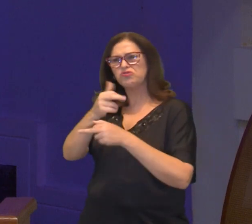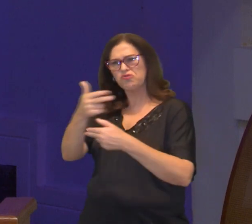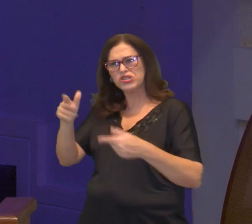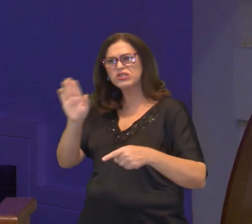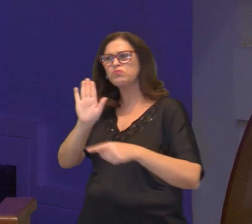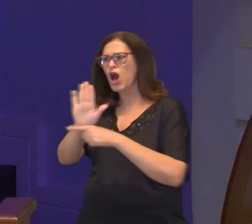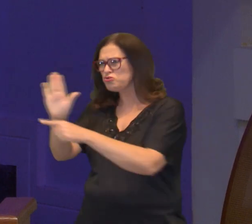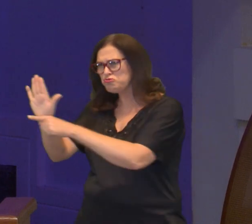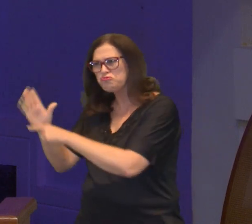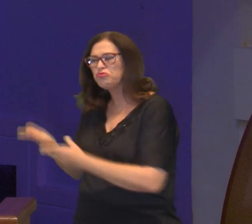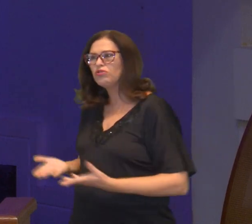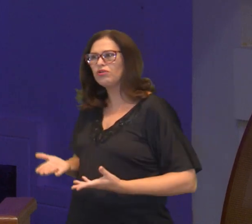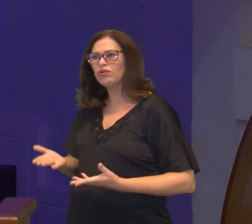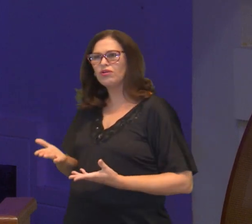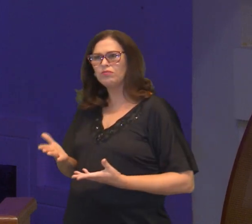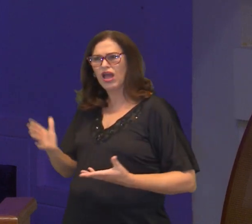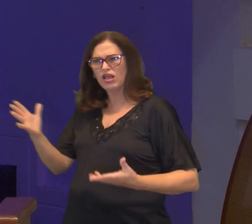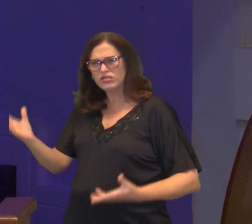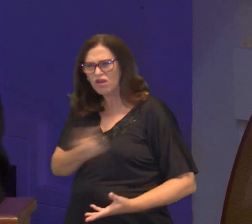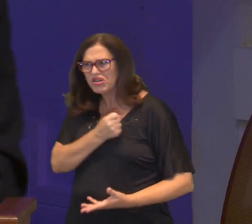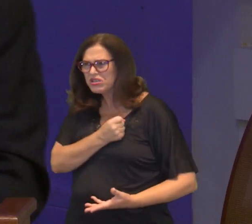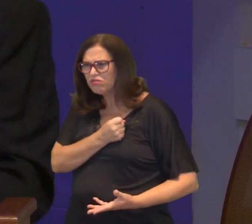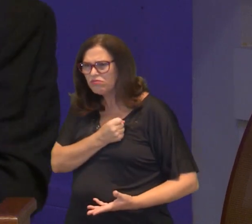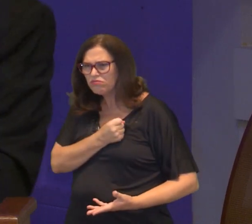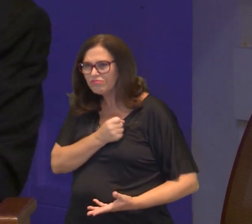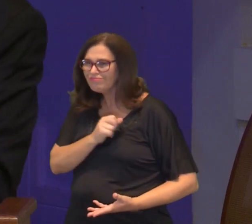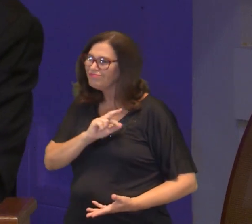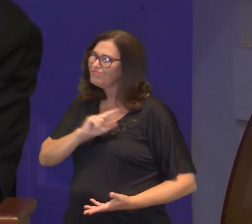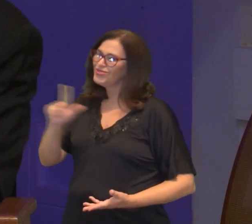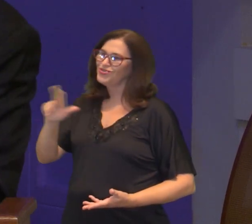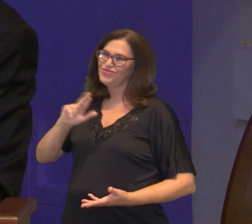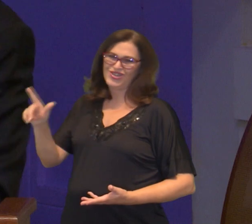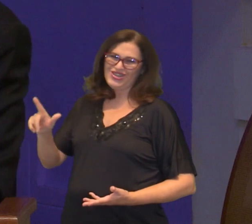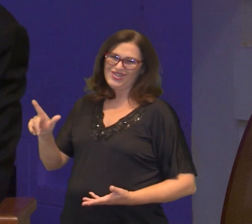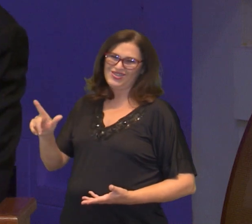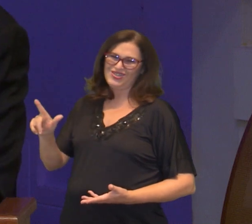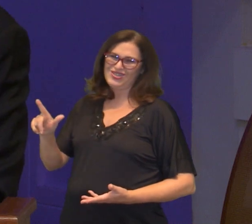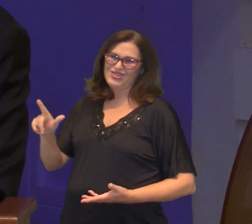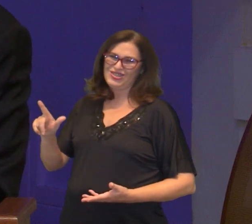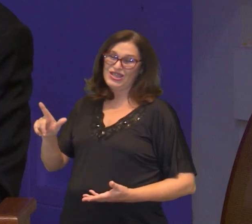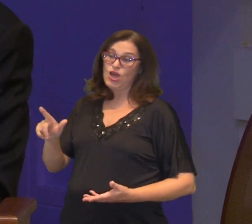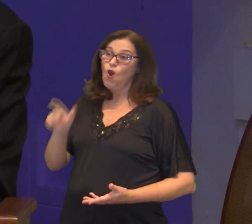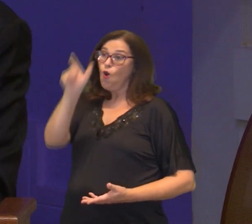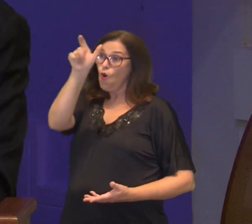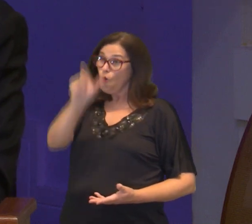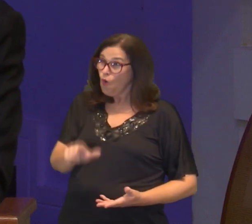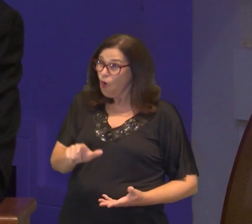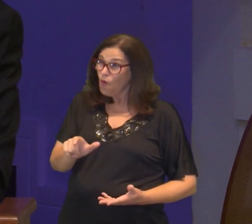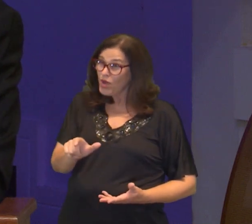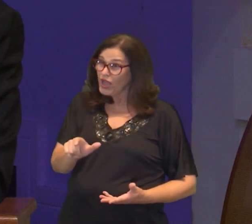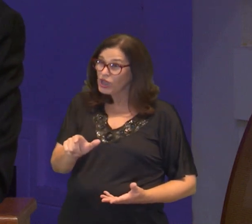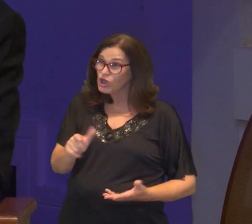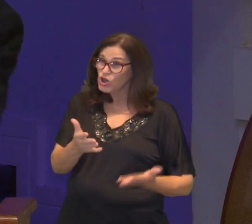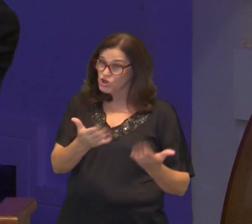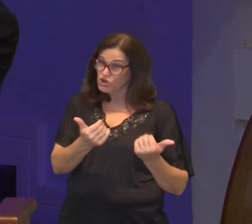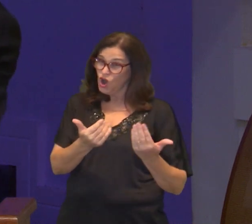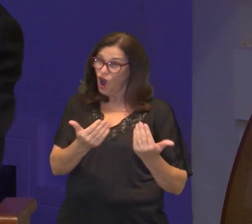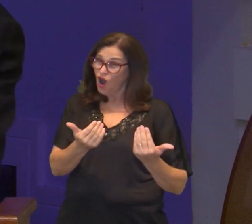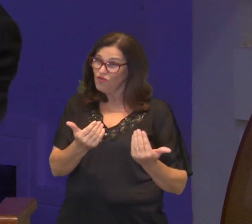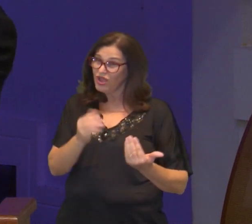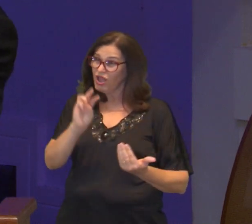E John Wesley, então, ele não entendia que a salvação,